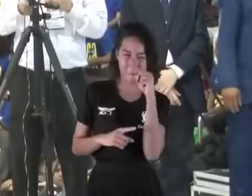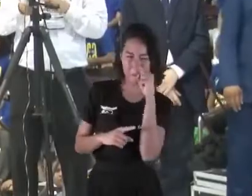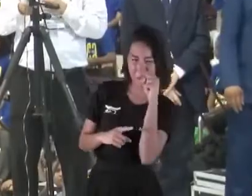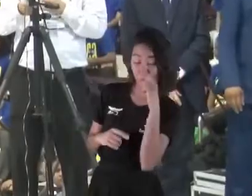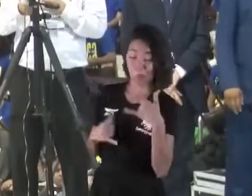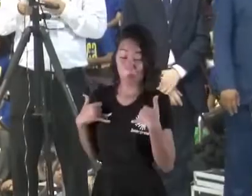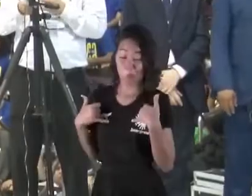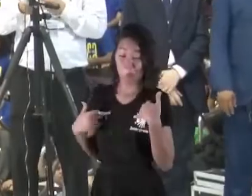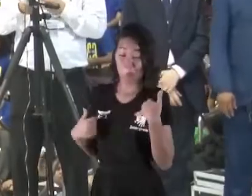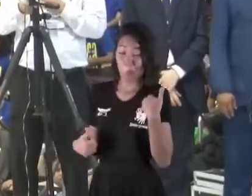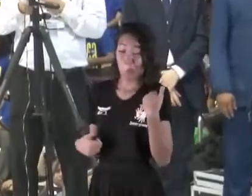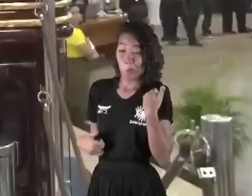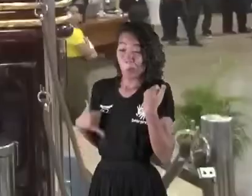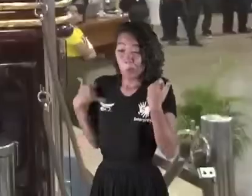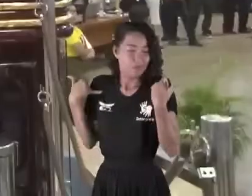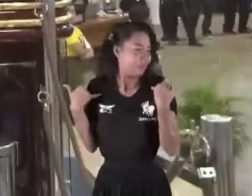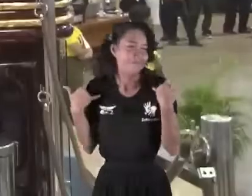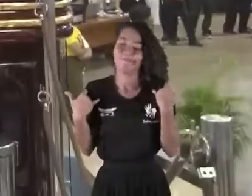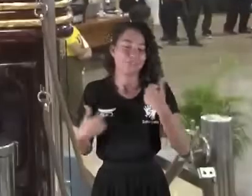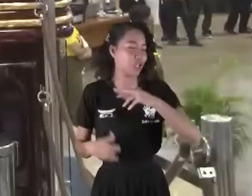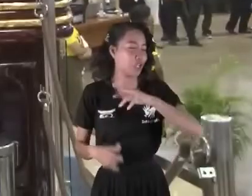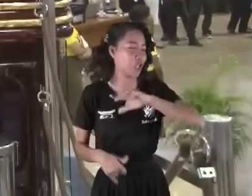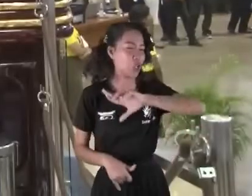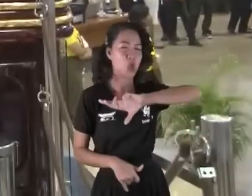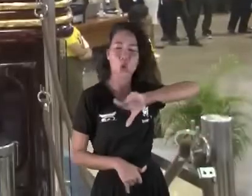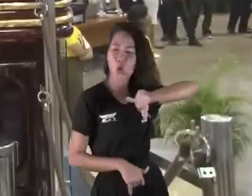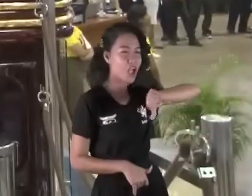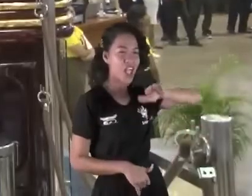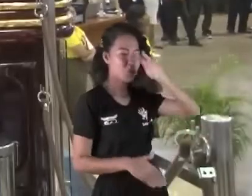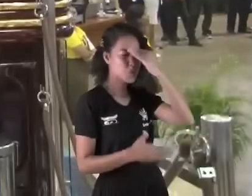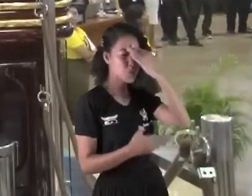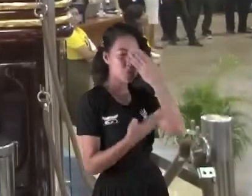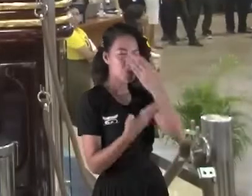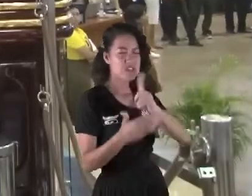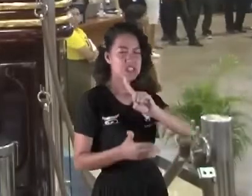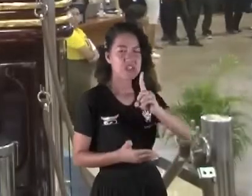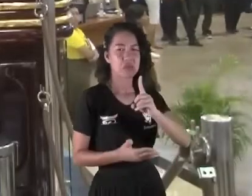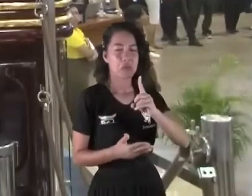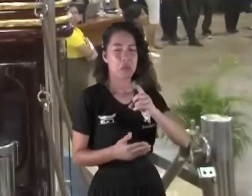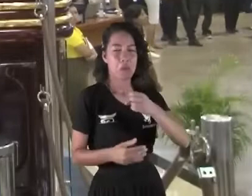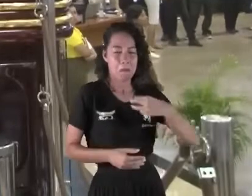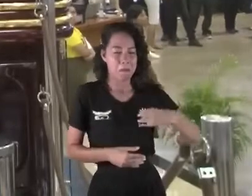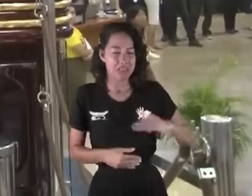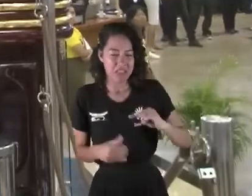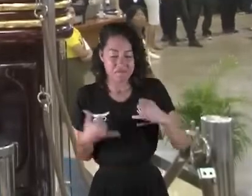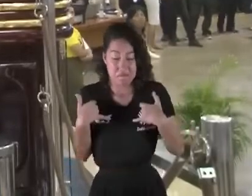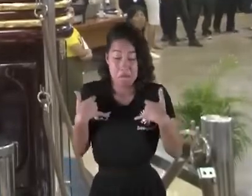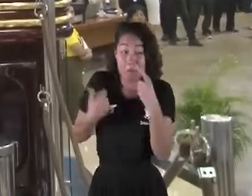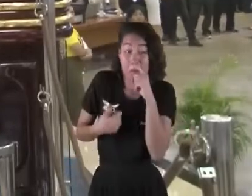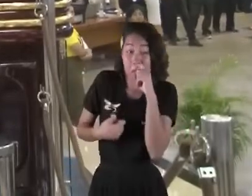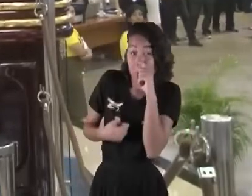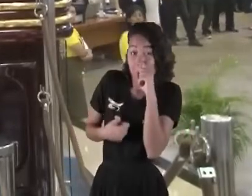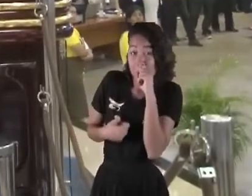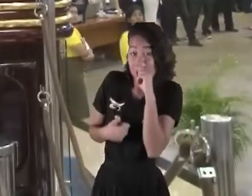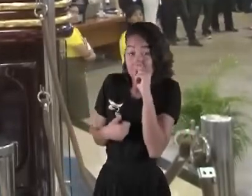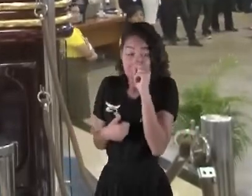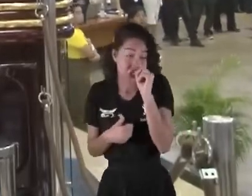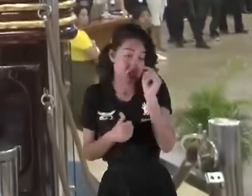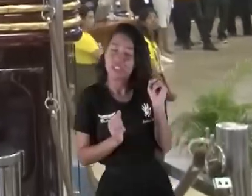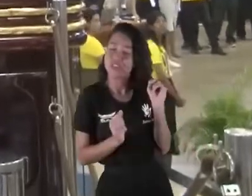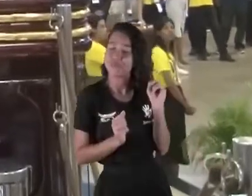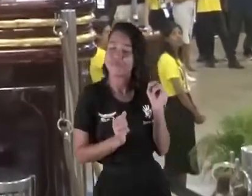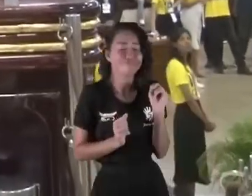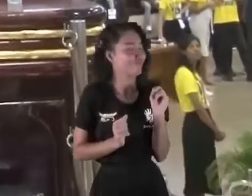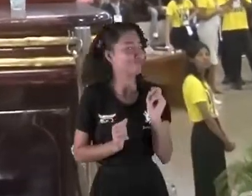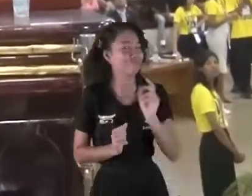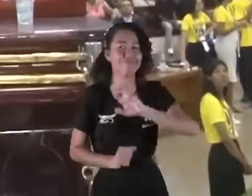Eu não creio no ministério de orgulhosos. Eu não creio na chamada